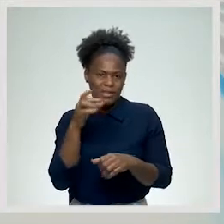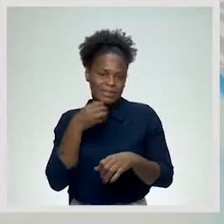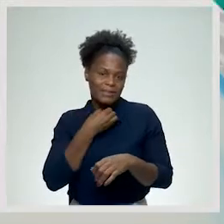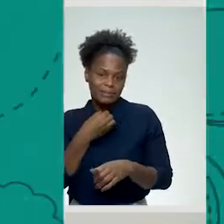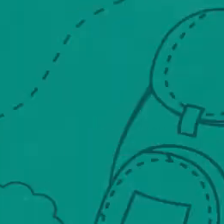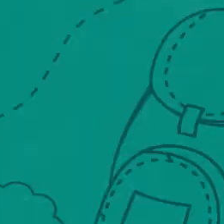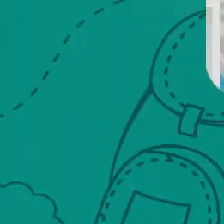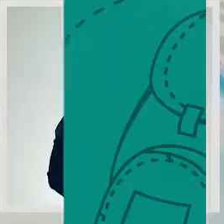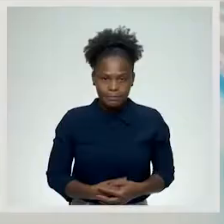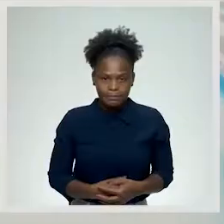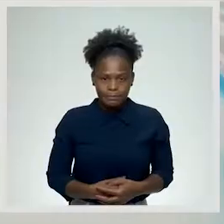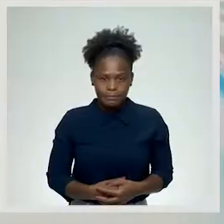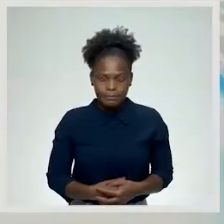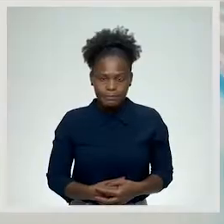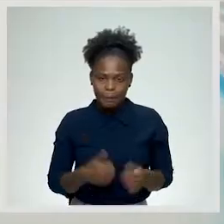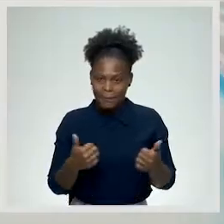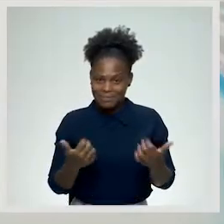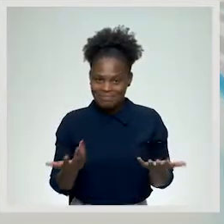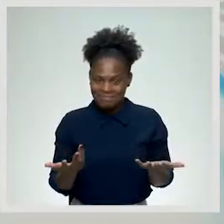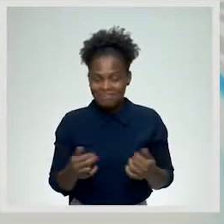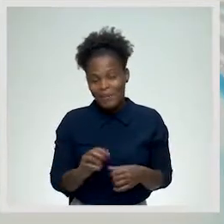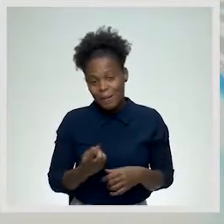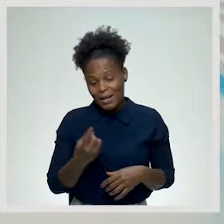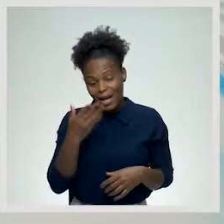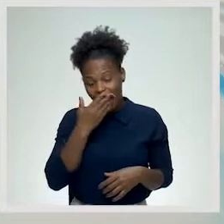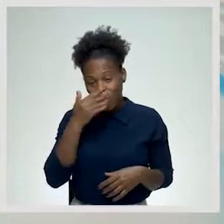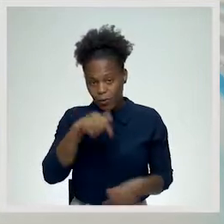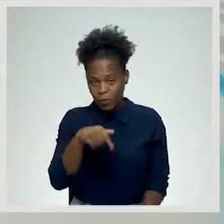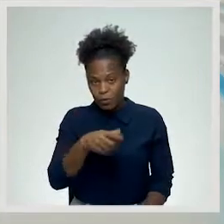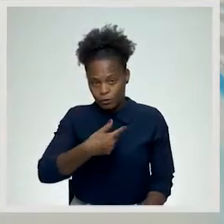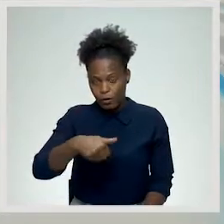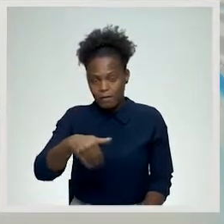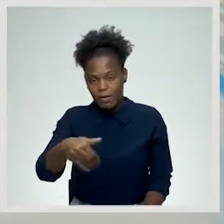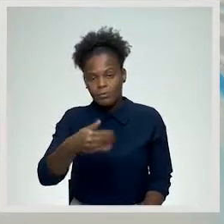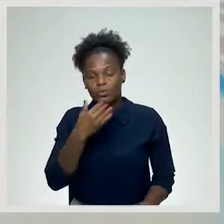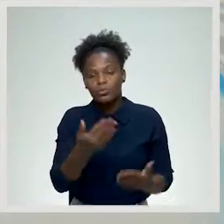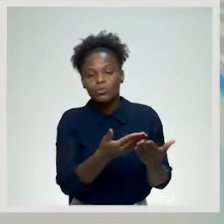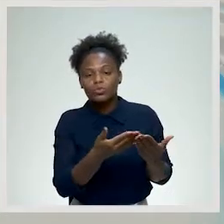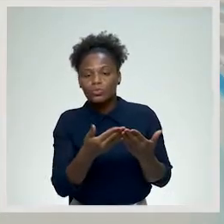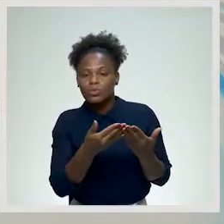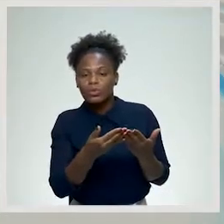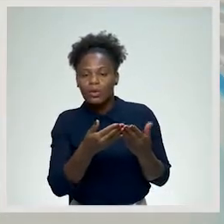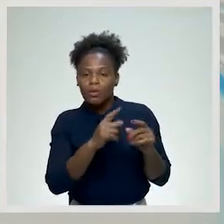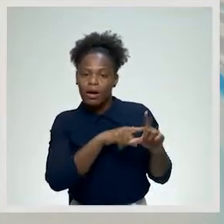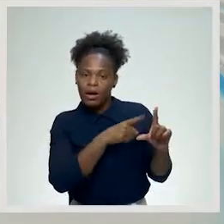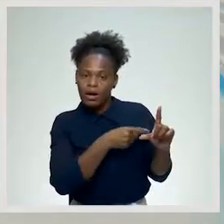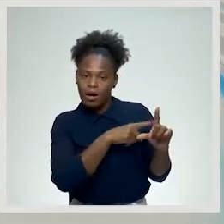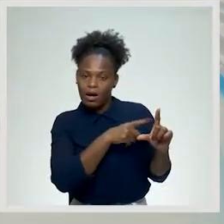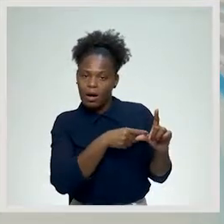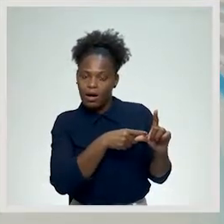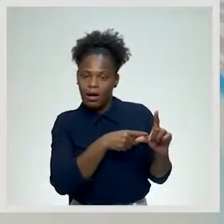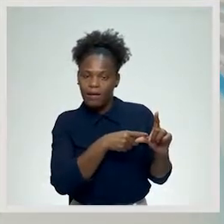crise. Muito bem. Para a aula de hoje, nós vamos estudar os ângulos